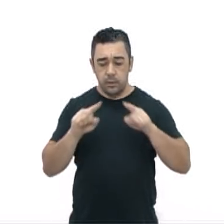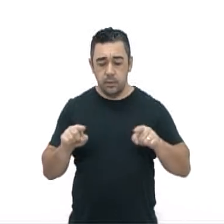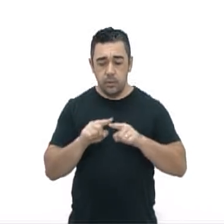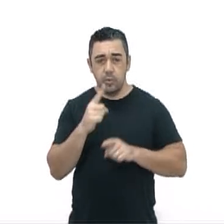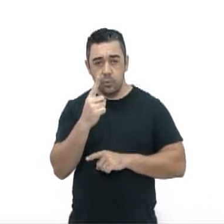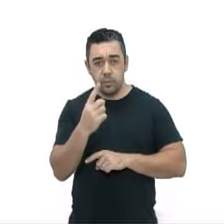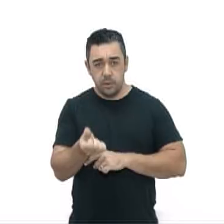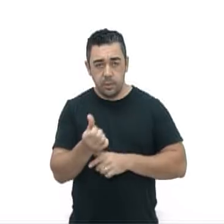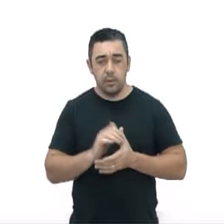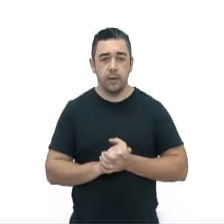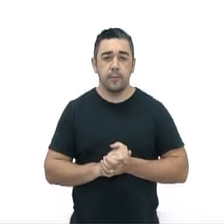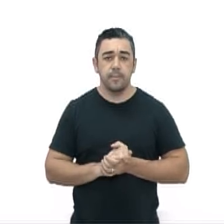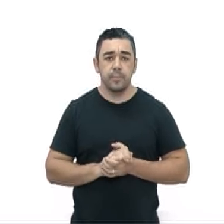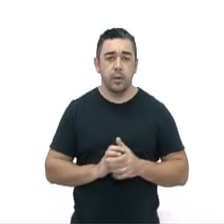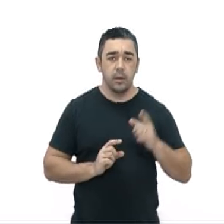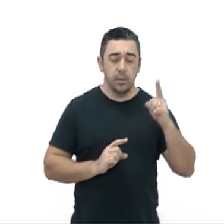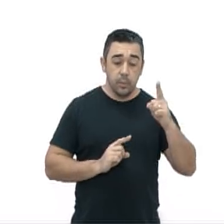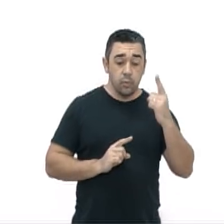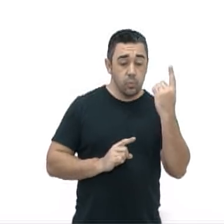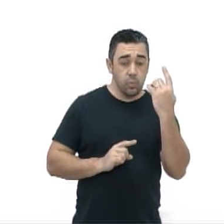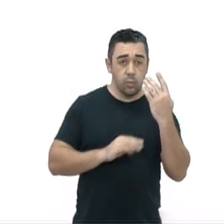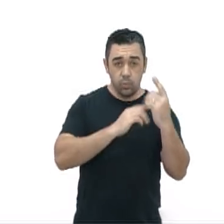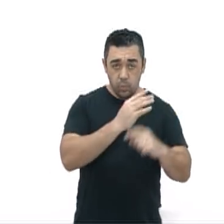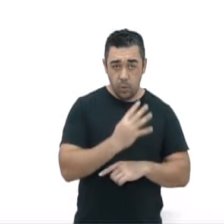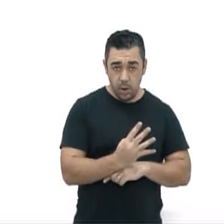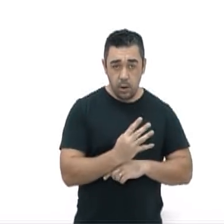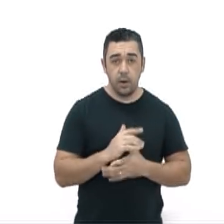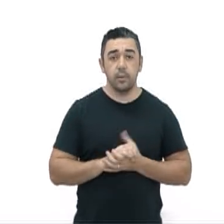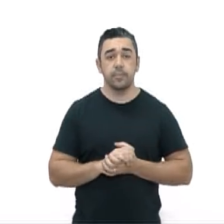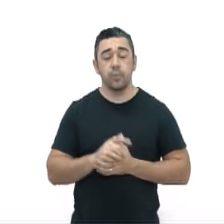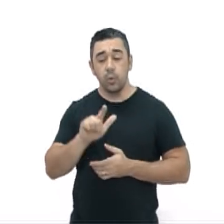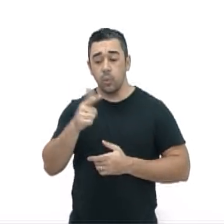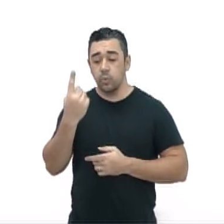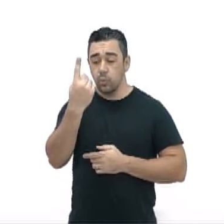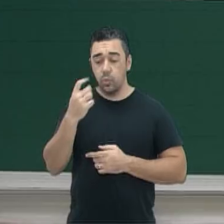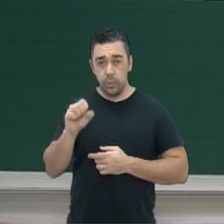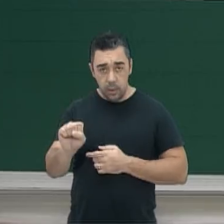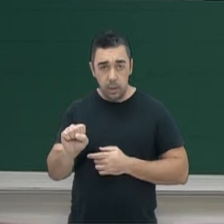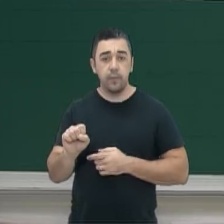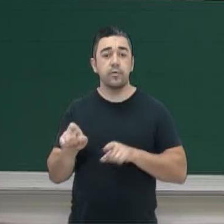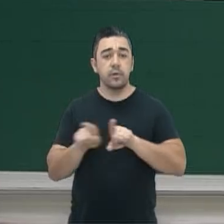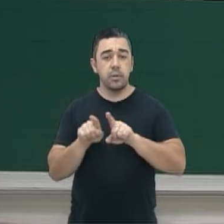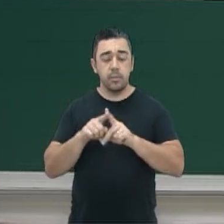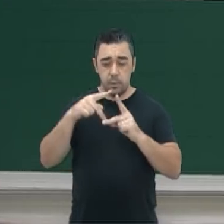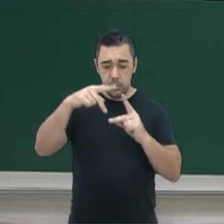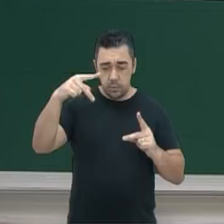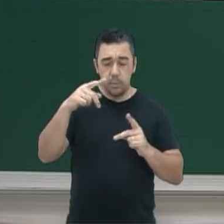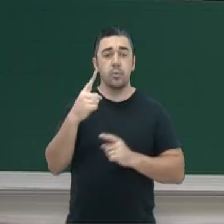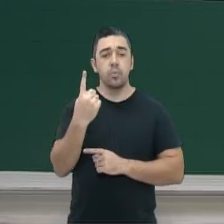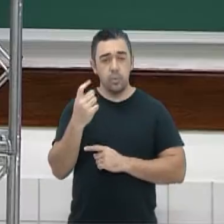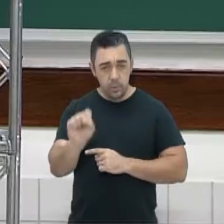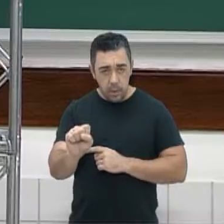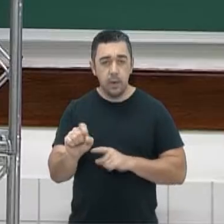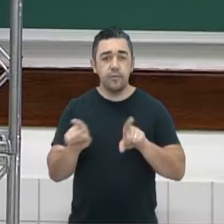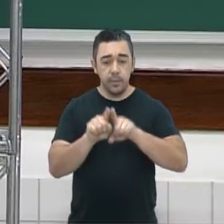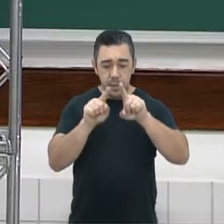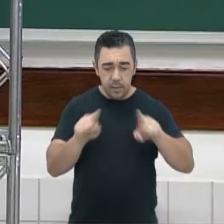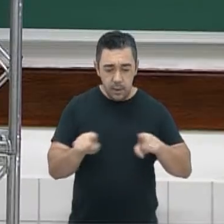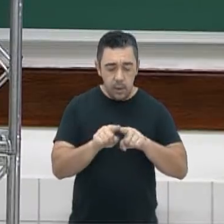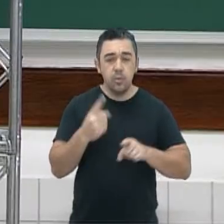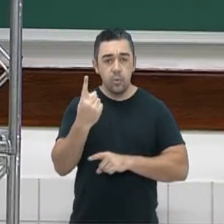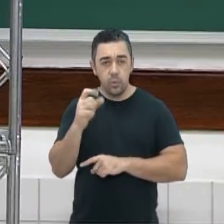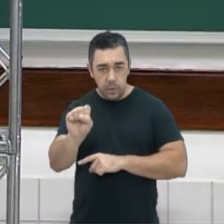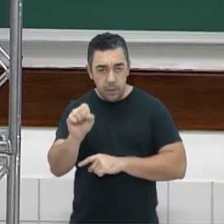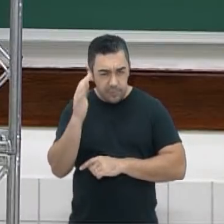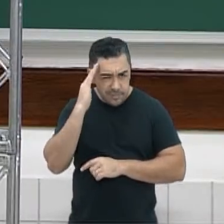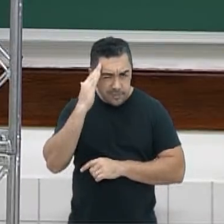triângulo maior, 1/4. O losango, 1/8 e o triângulo médio, 1/8. Belezinha?